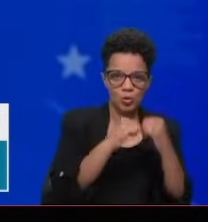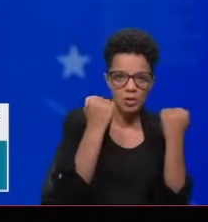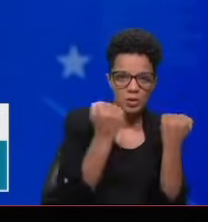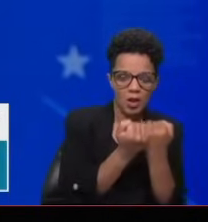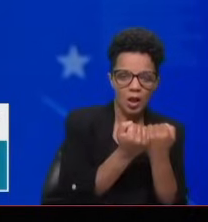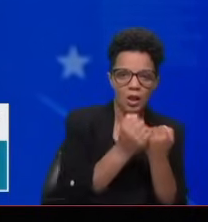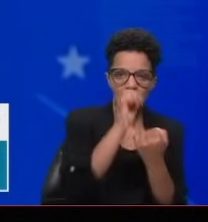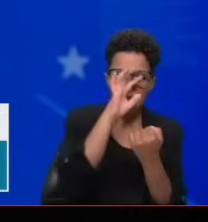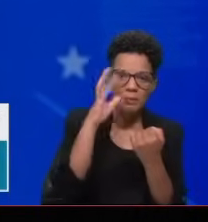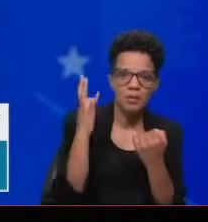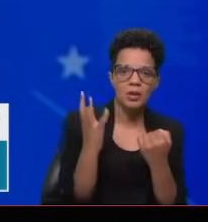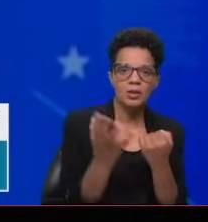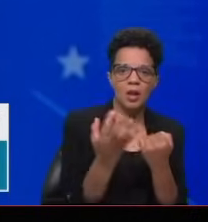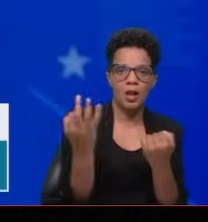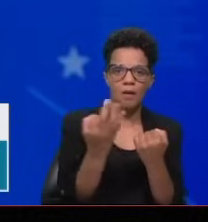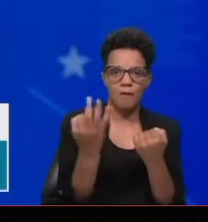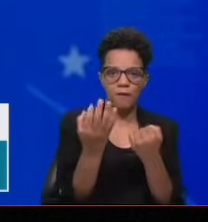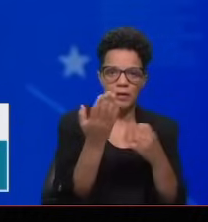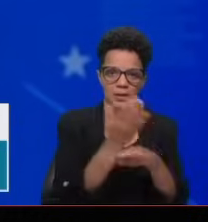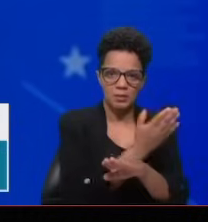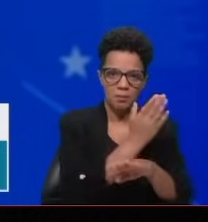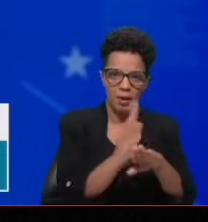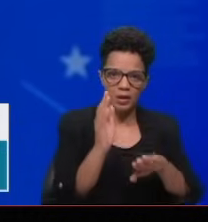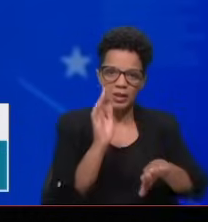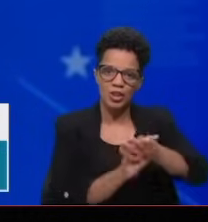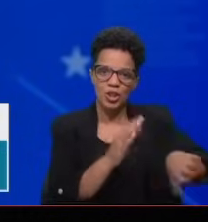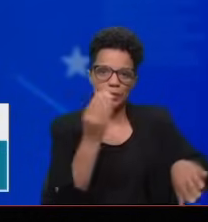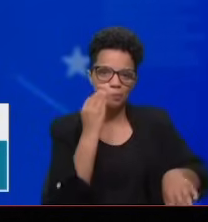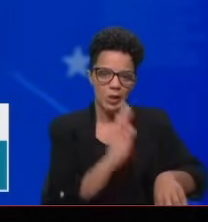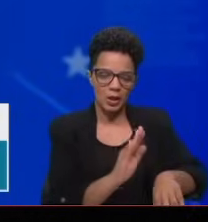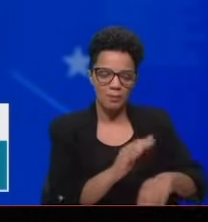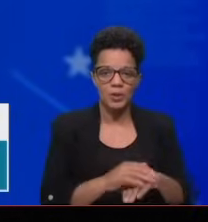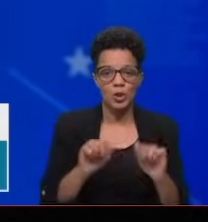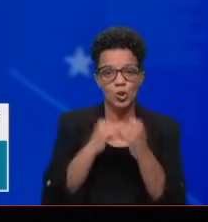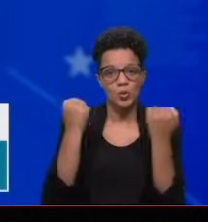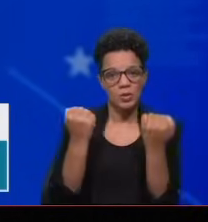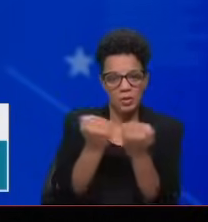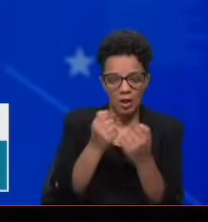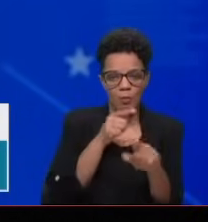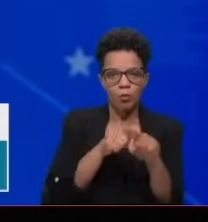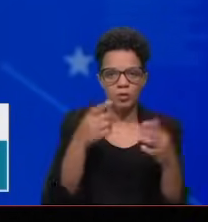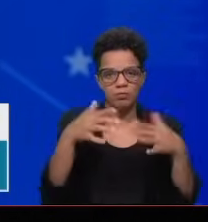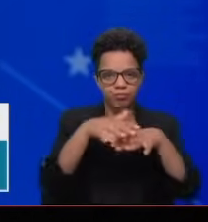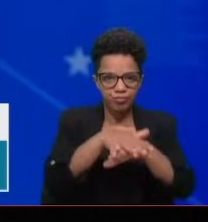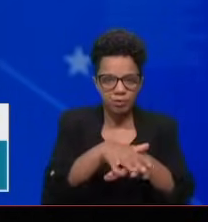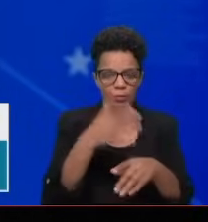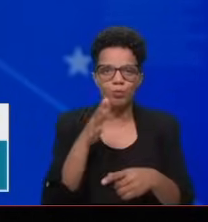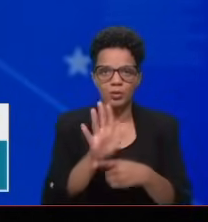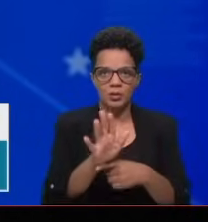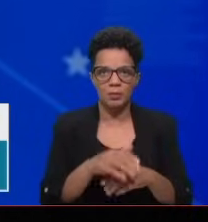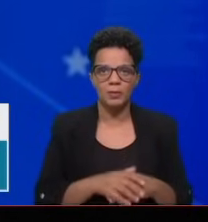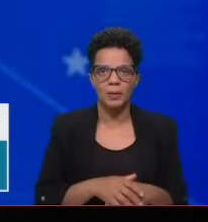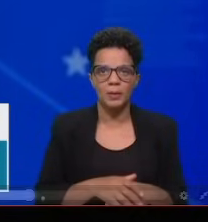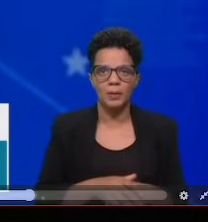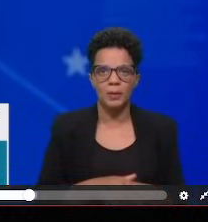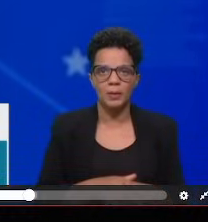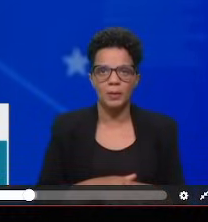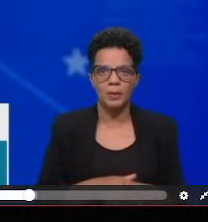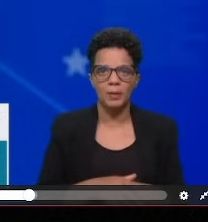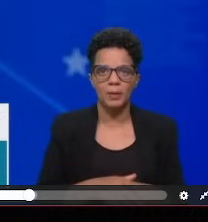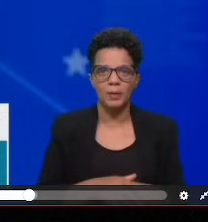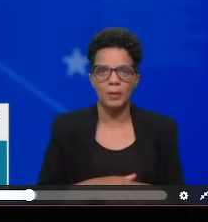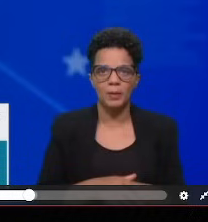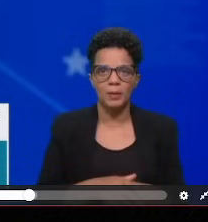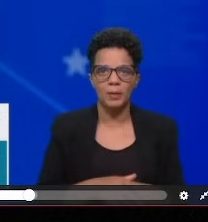Assumimos de esquerda por causa disso e essa parte social que nós temos nós temos políticas Integradas por exemplo o o PR assim